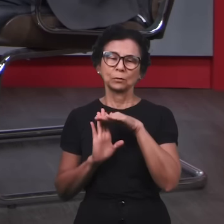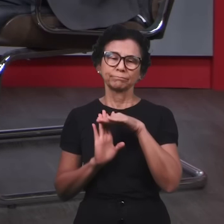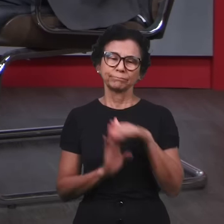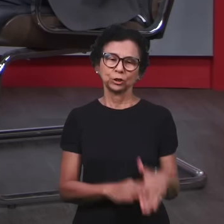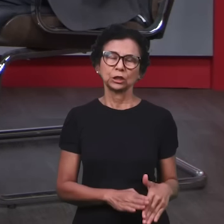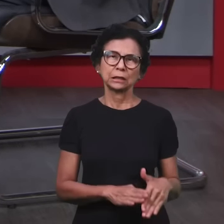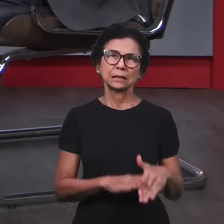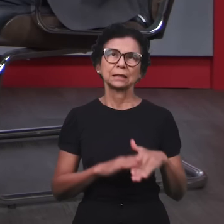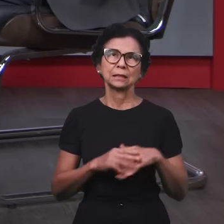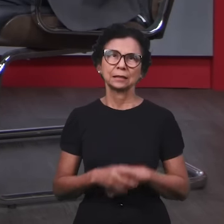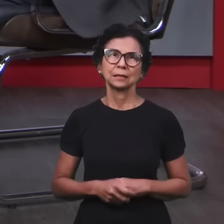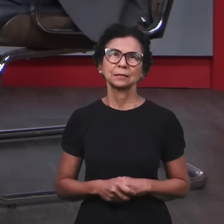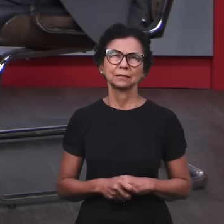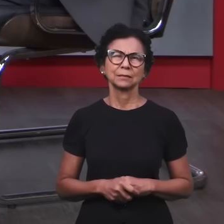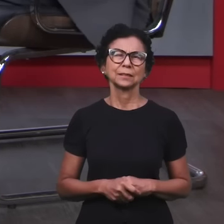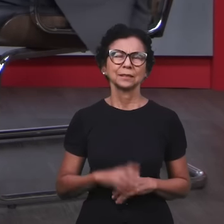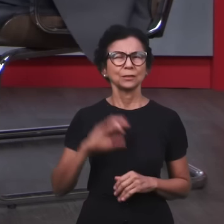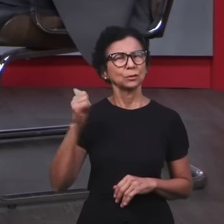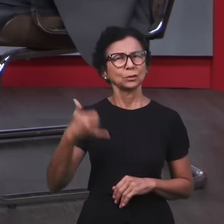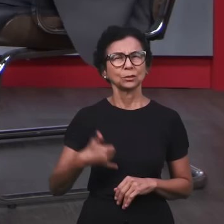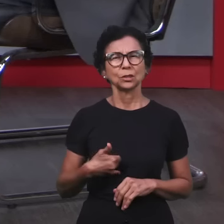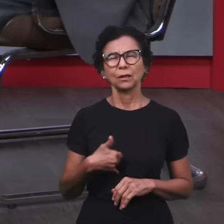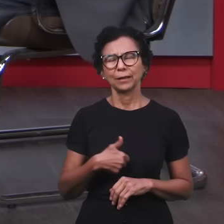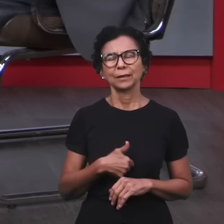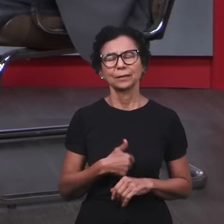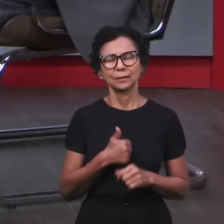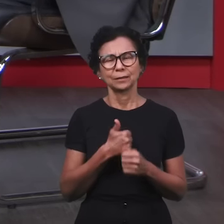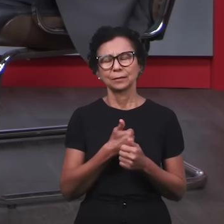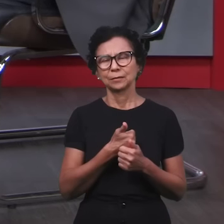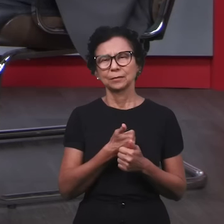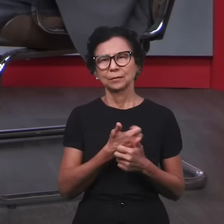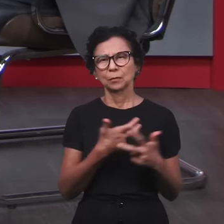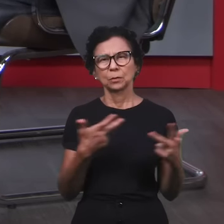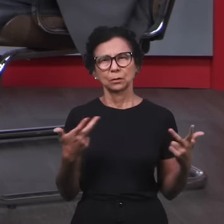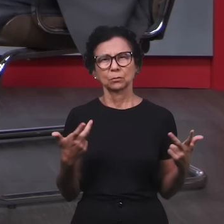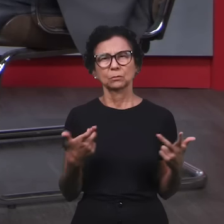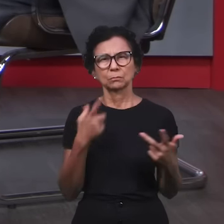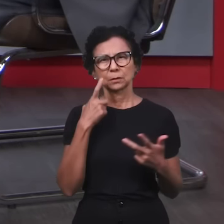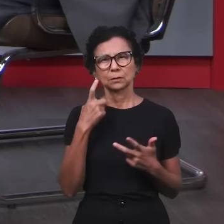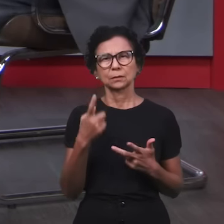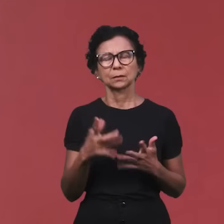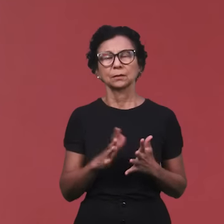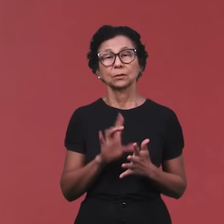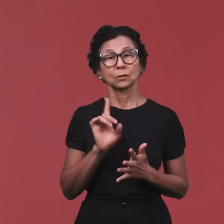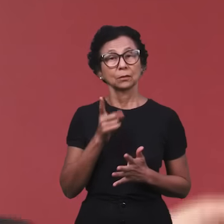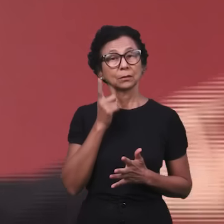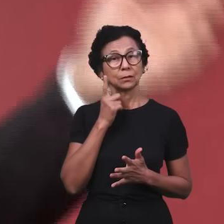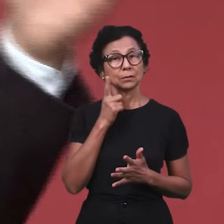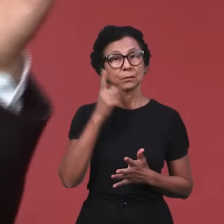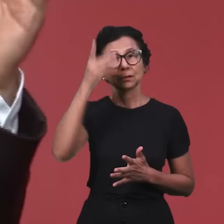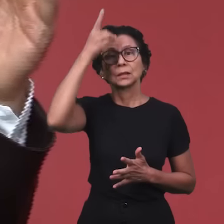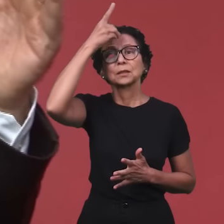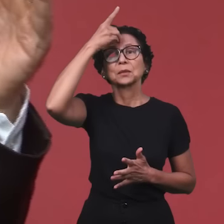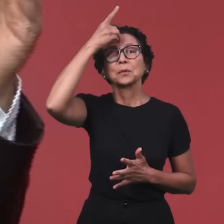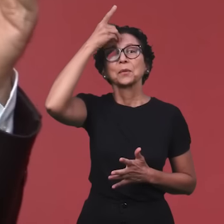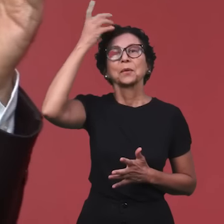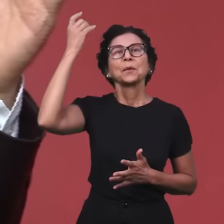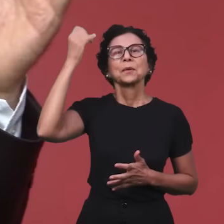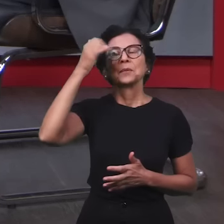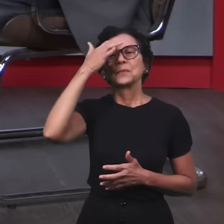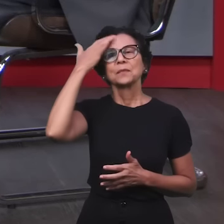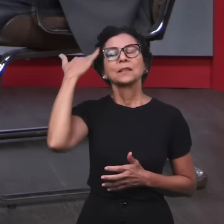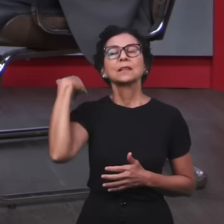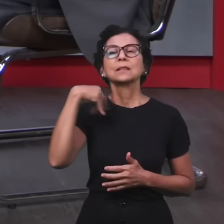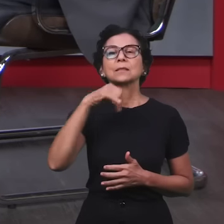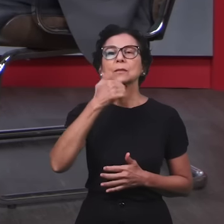podia falar muito mais. Muito, mas nós vemos que só aquilo que é o dom espiritual. Claro. Então a gente vê no Velho Testamento... Quer dizer, Deus